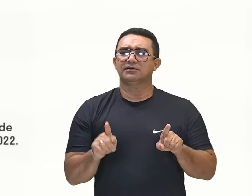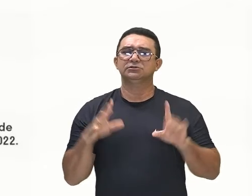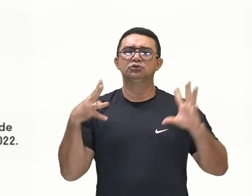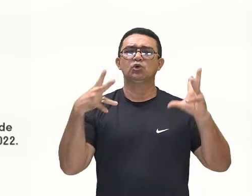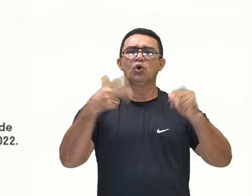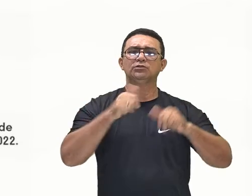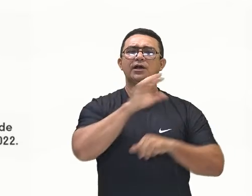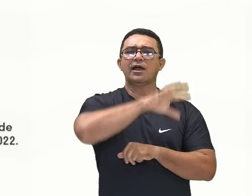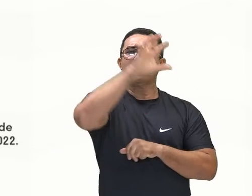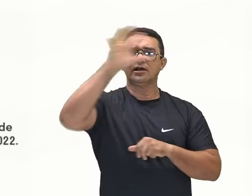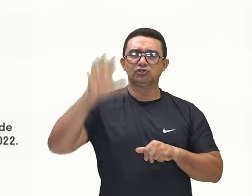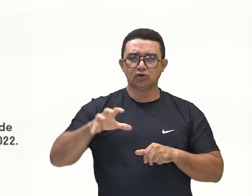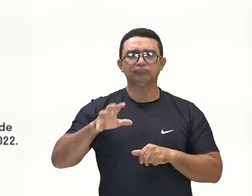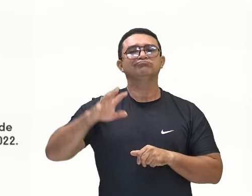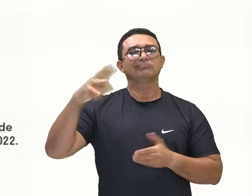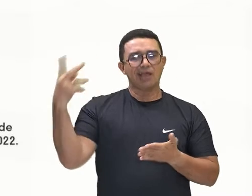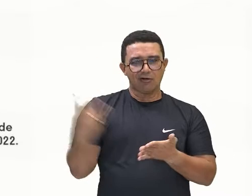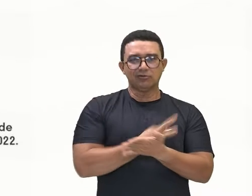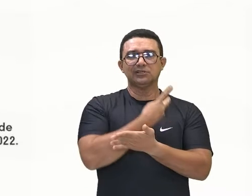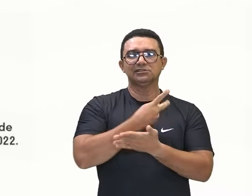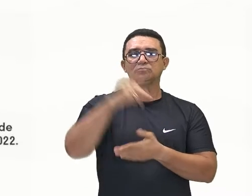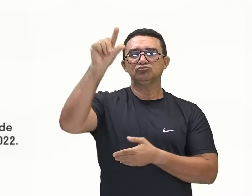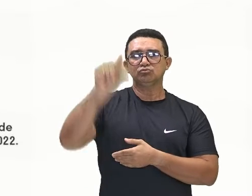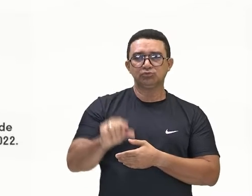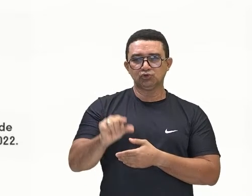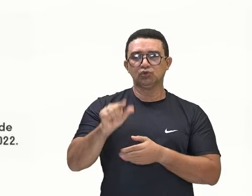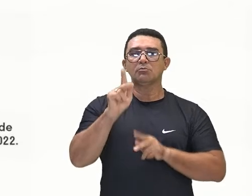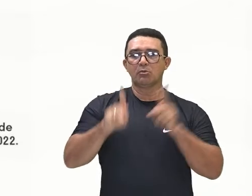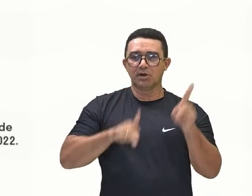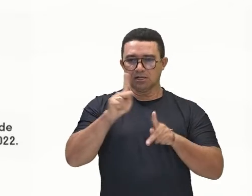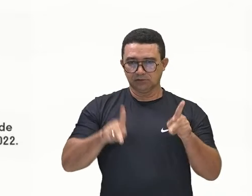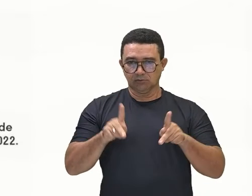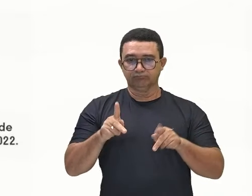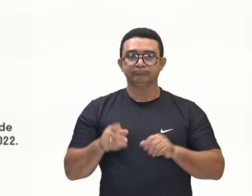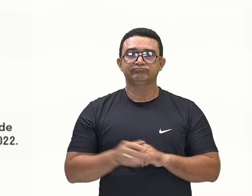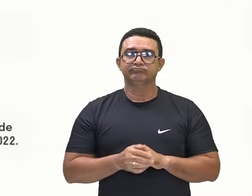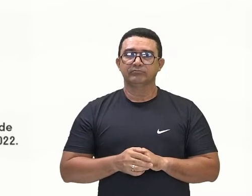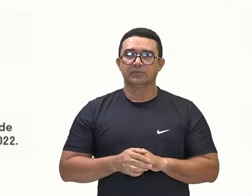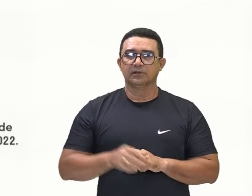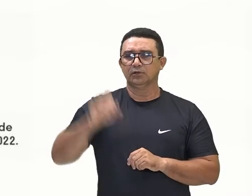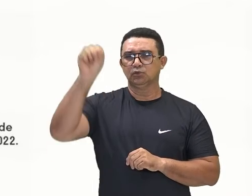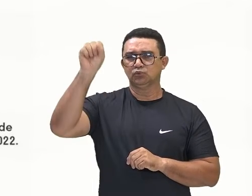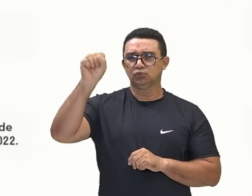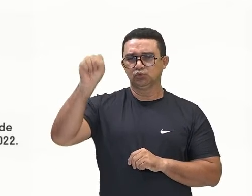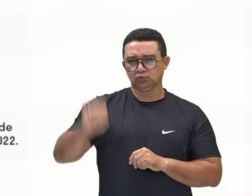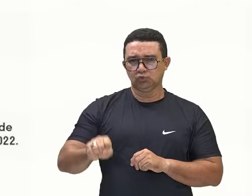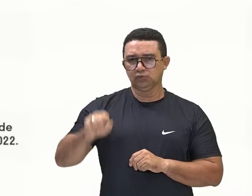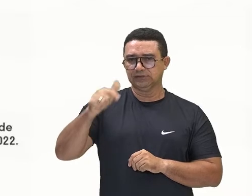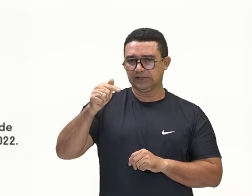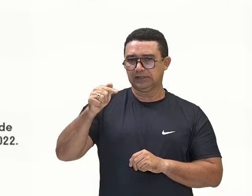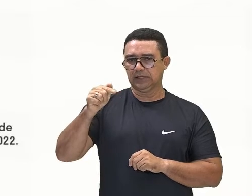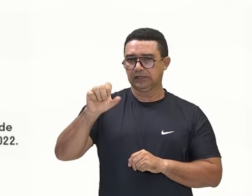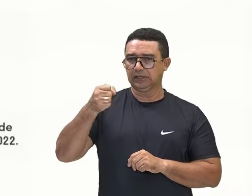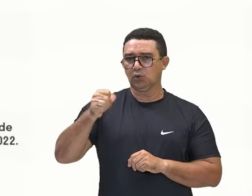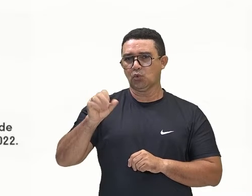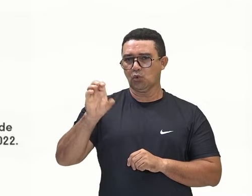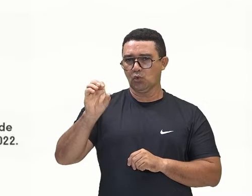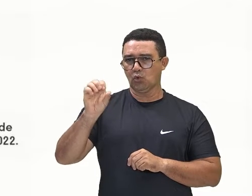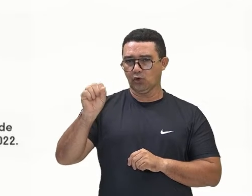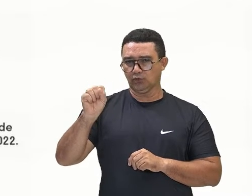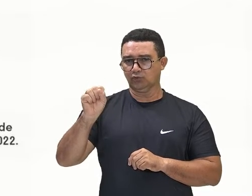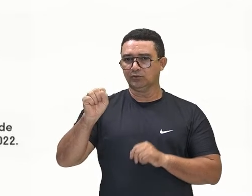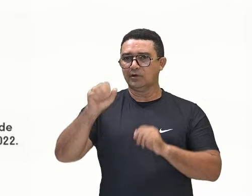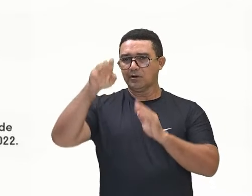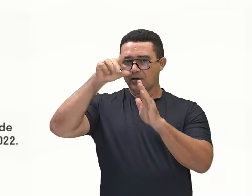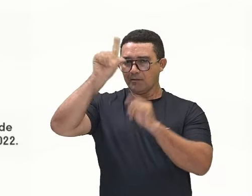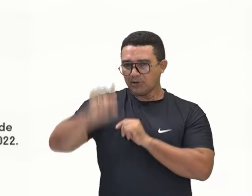as regiões ocorreu uma queda dessa população. No sul, 78,8 para 72,8 e